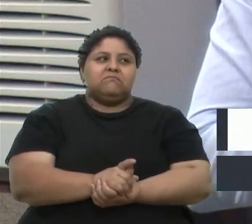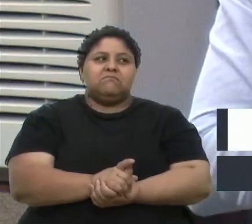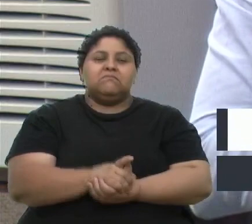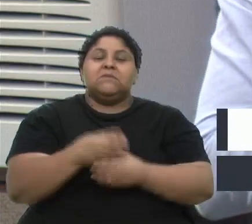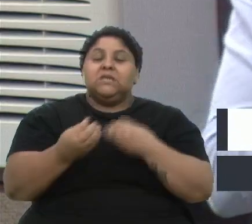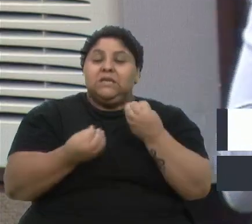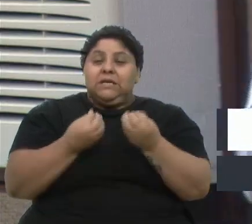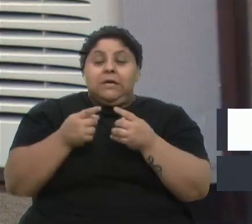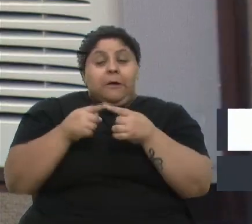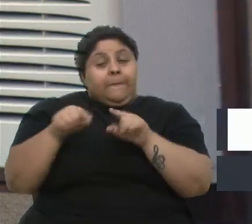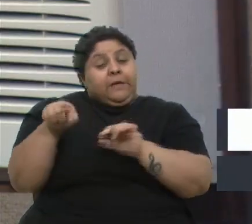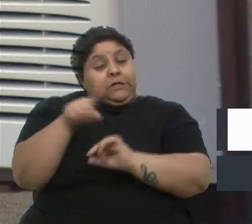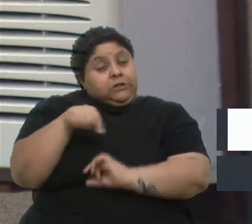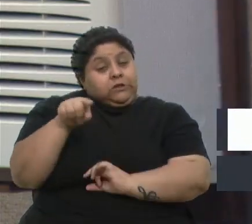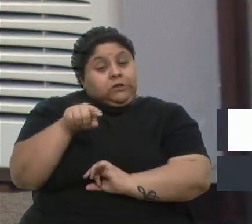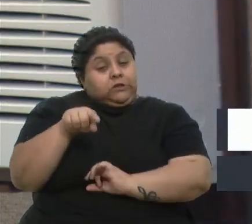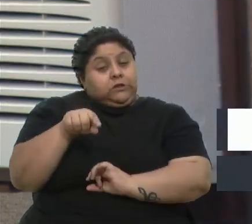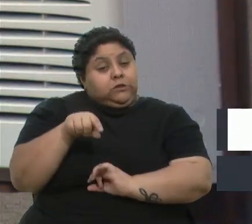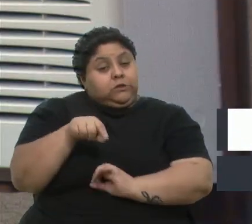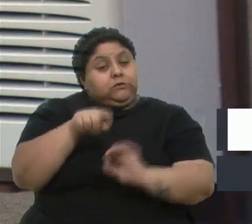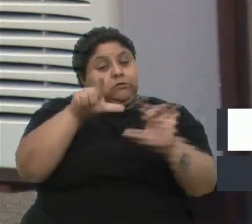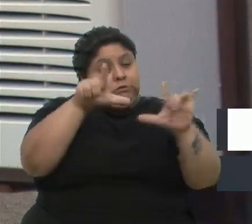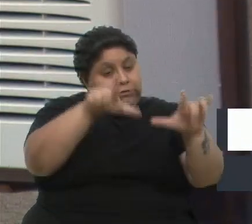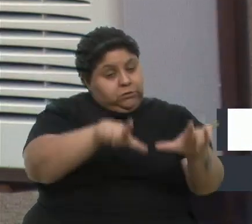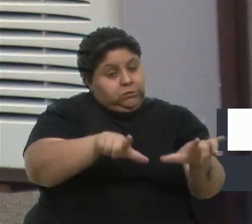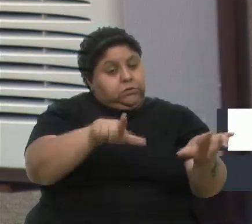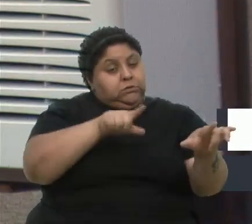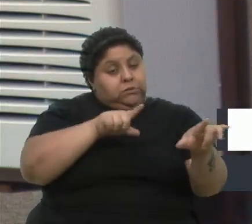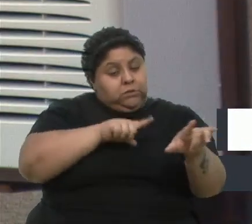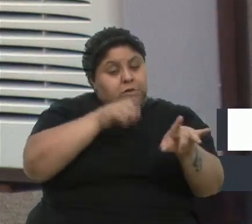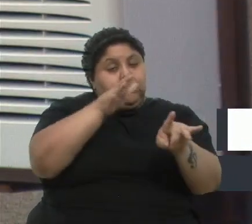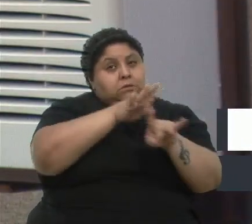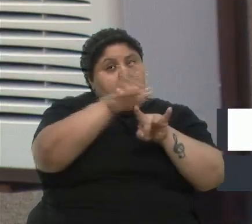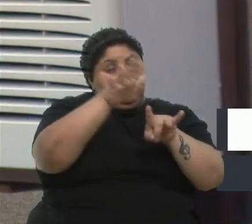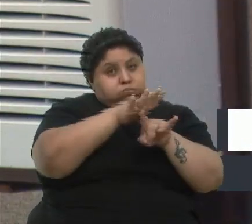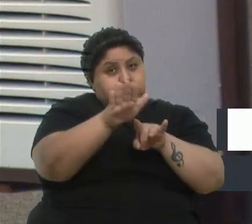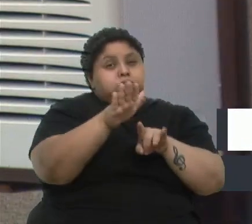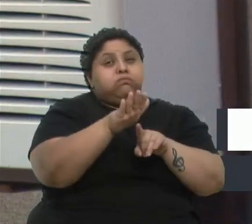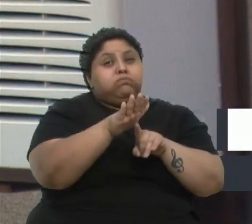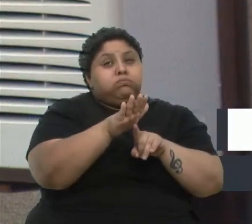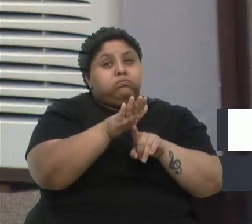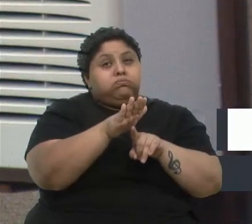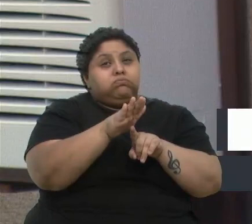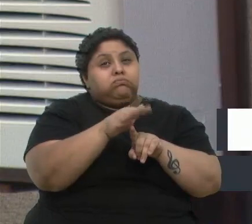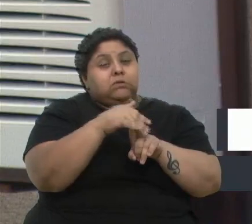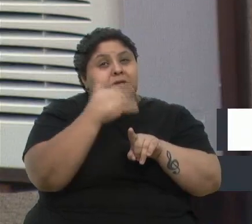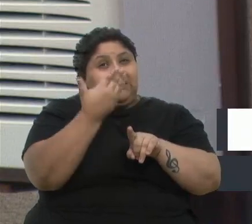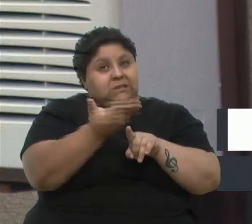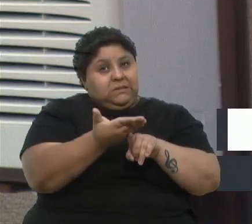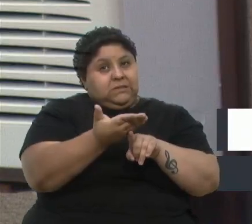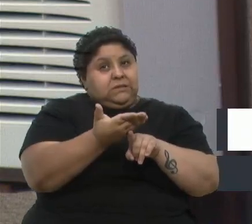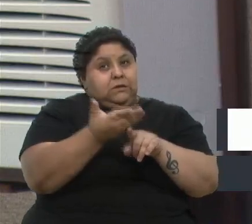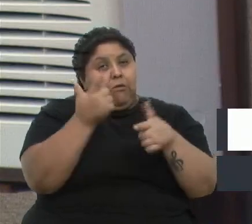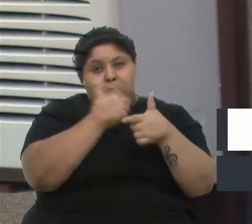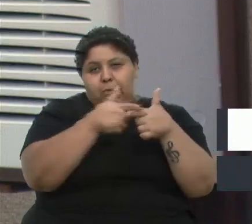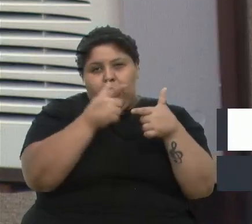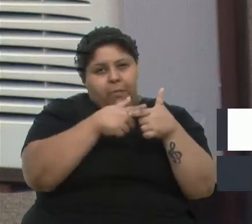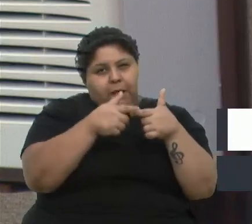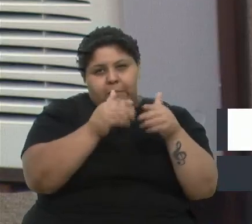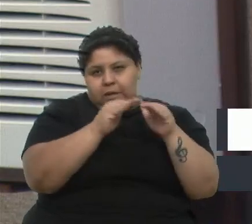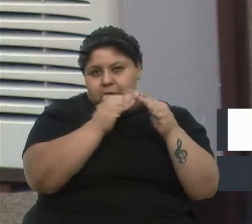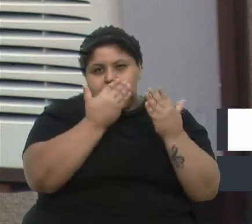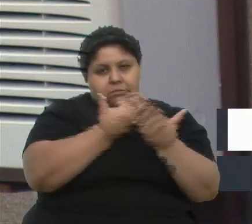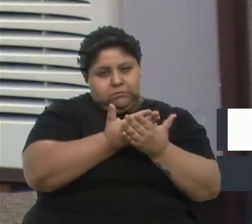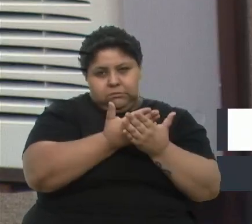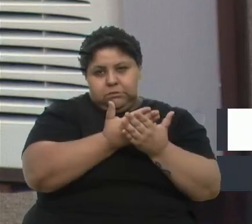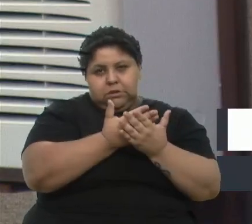Contudo, e o nosso gabinete também foi demandado, em função dessa situação da escola.